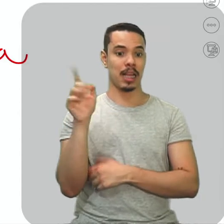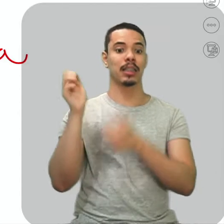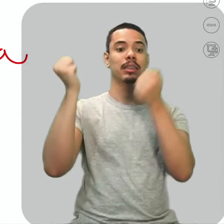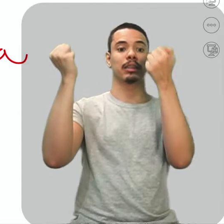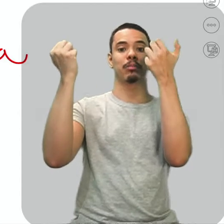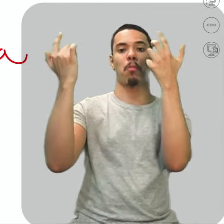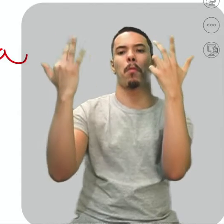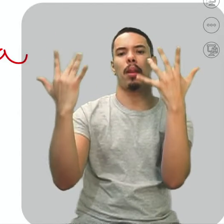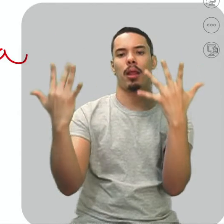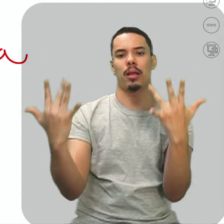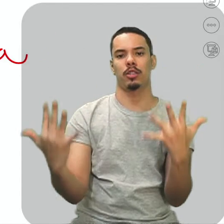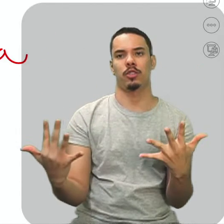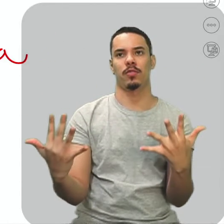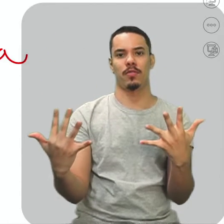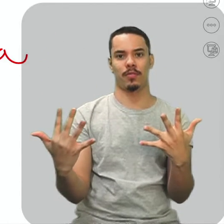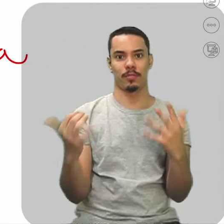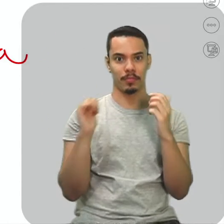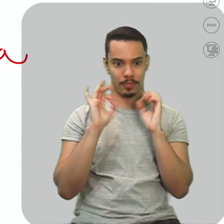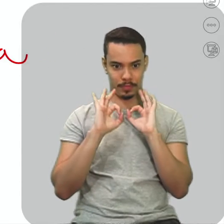explica